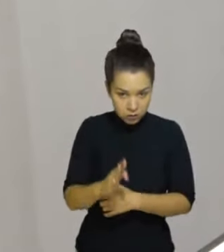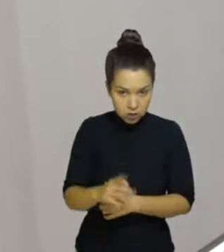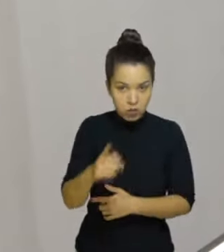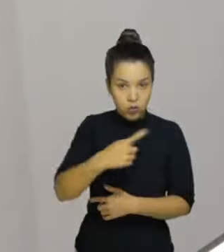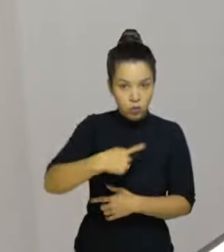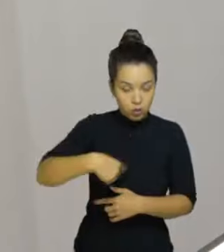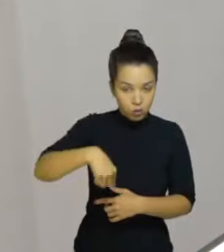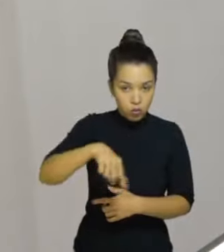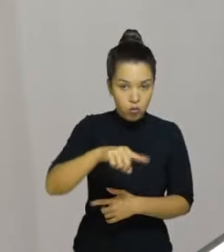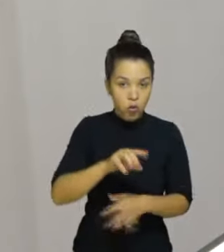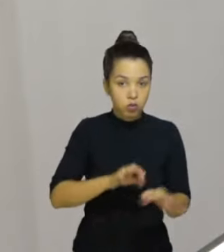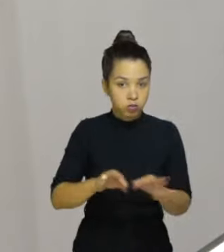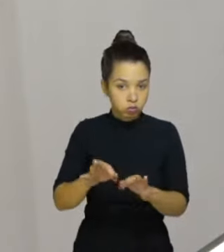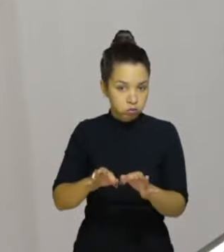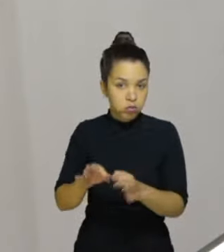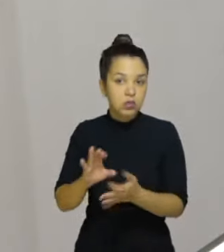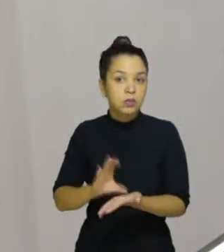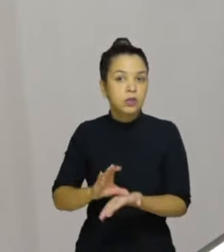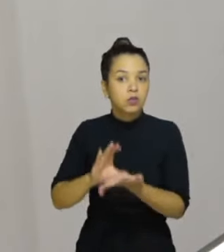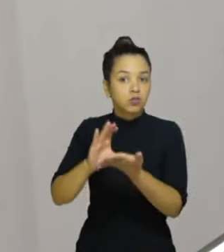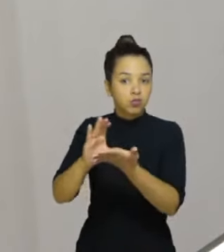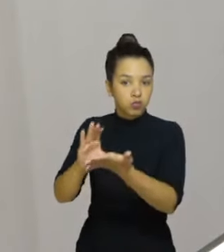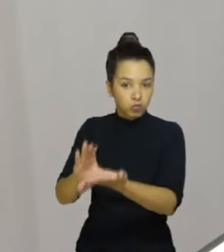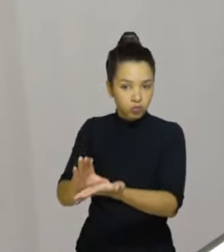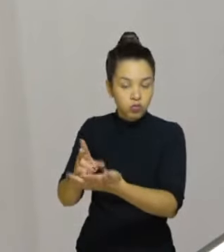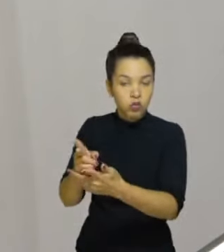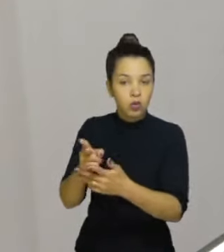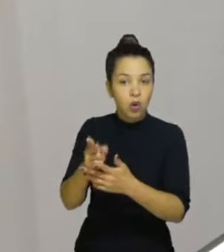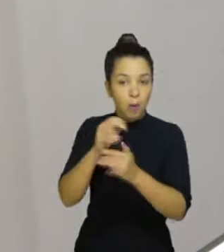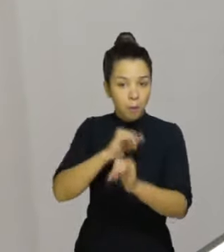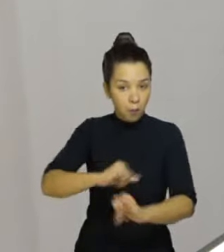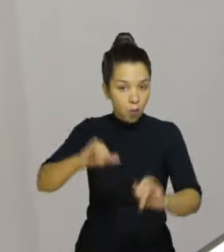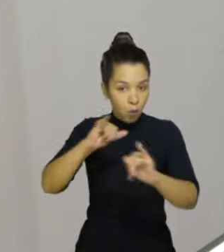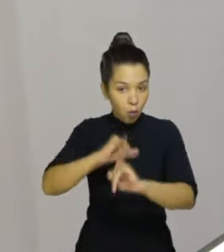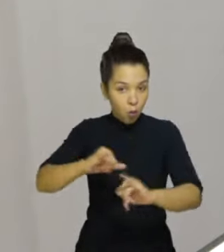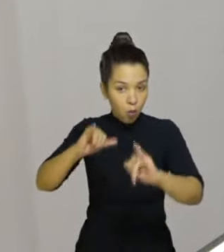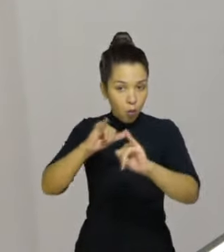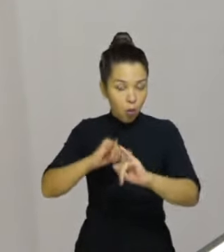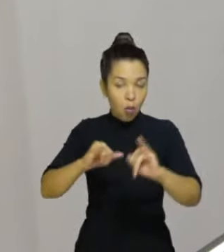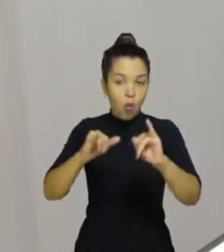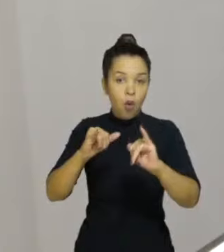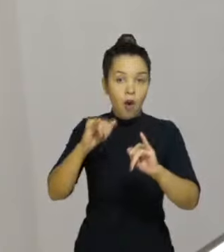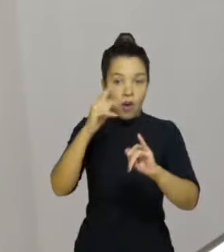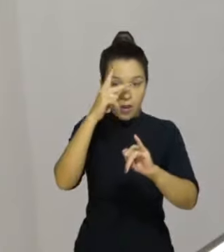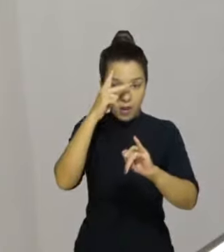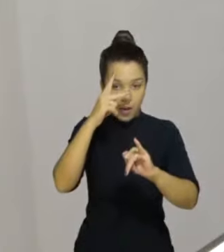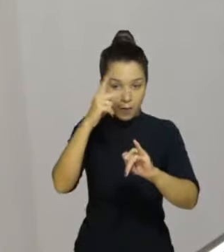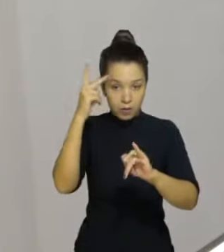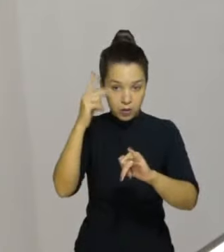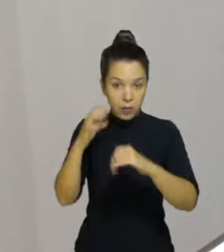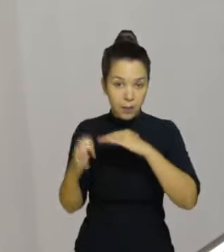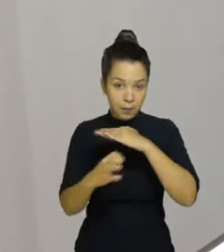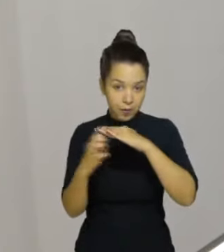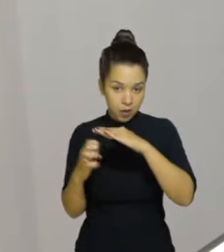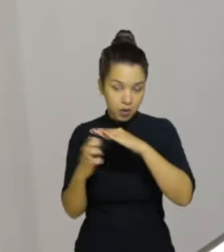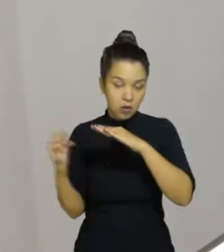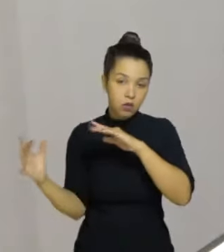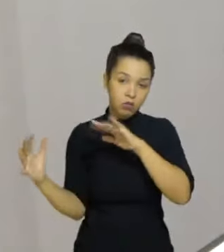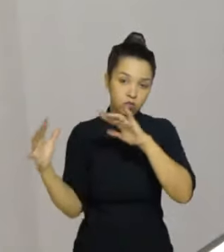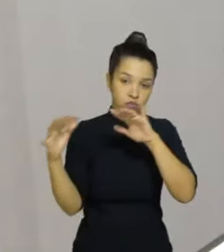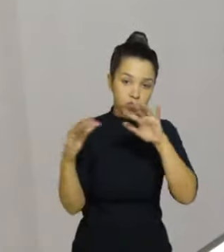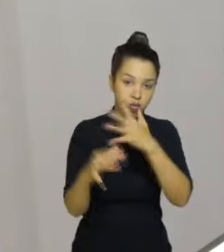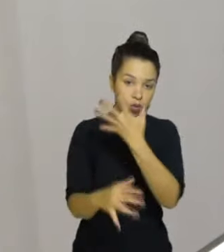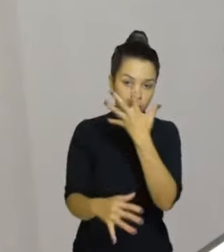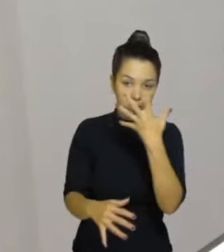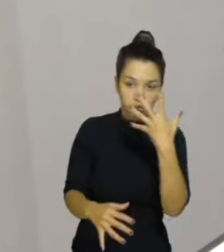investimentos consideráveis de publicidade para atração de empresas. E hoje, quero dizer para vocês que nesse mês